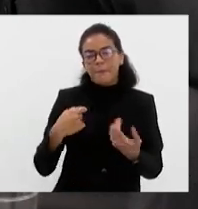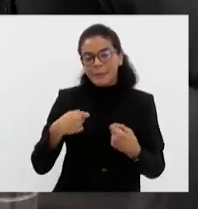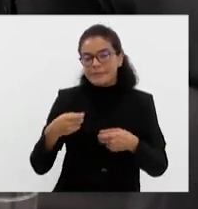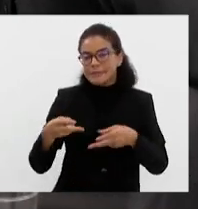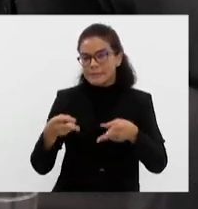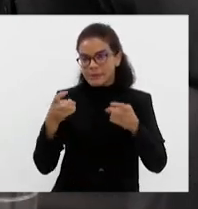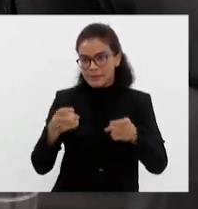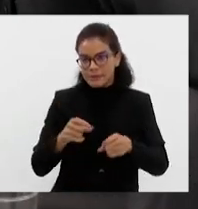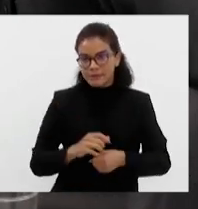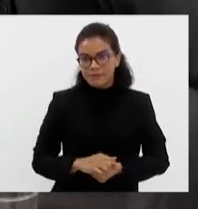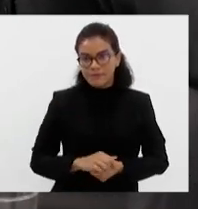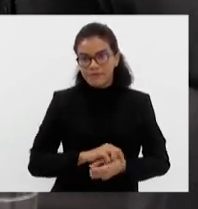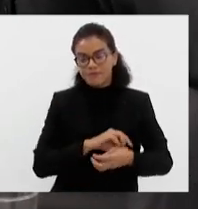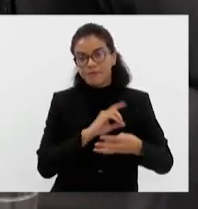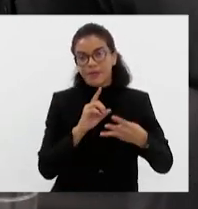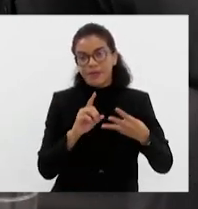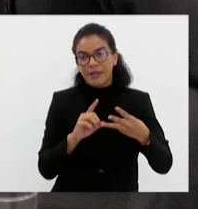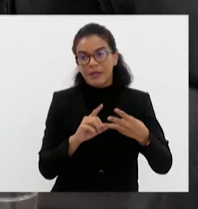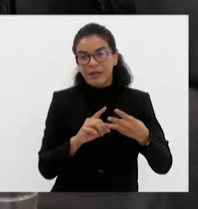perceber. E a segunda,